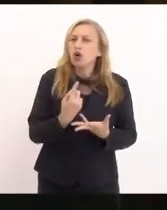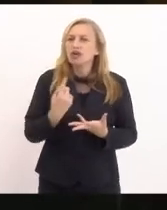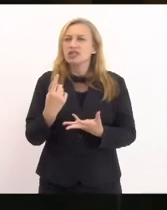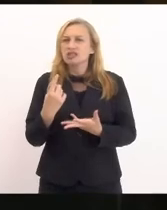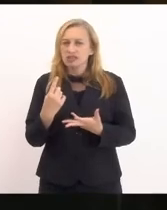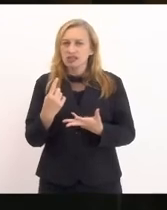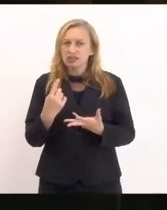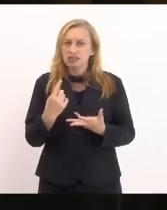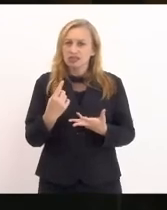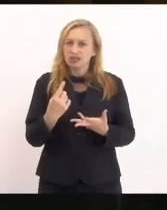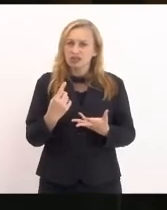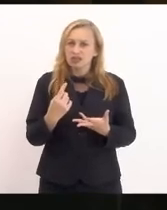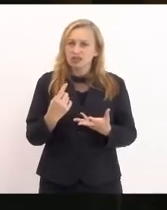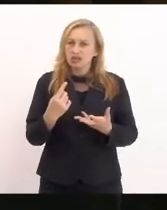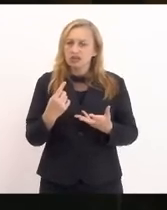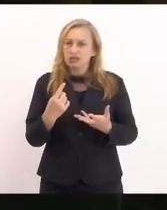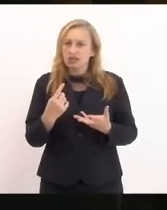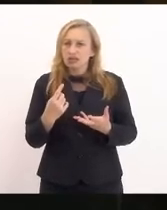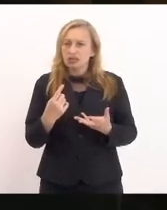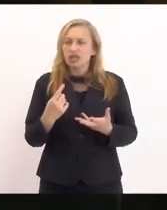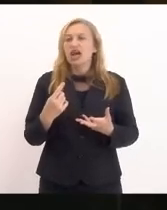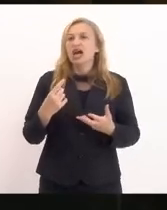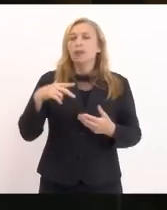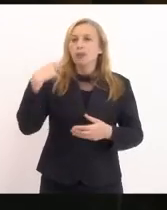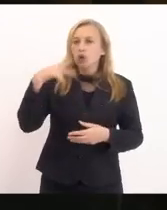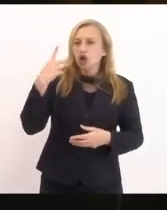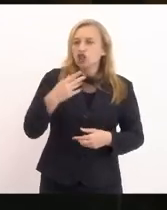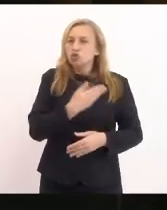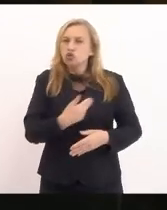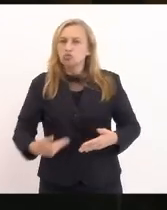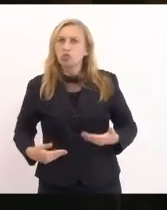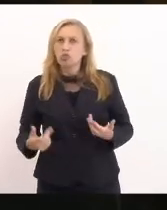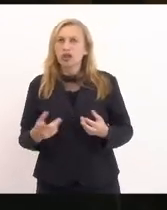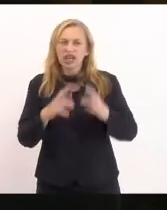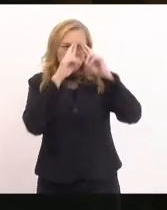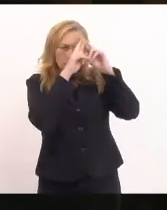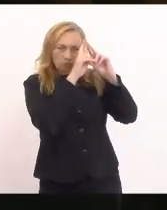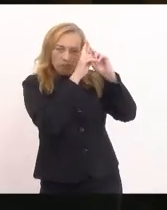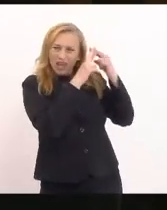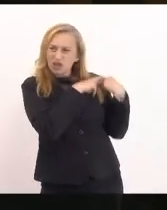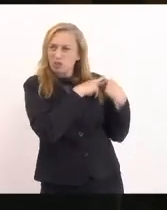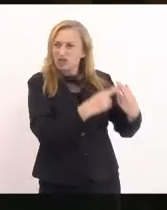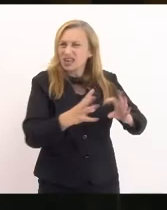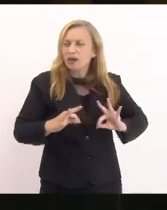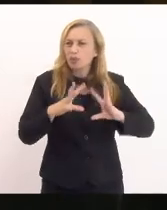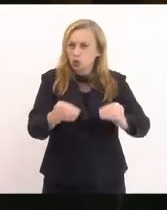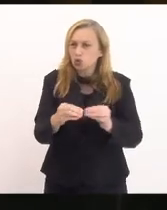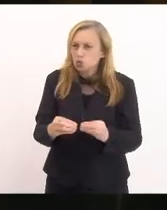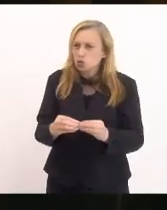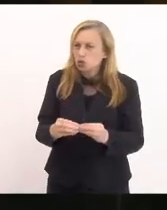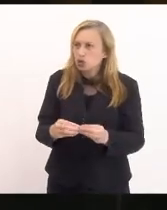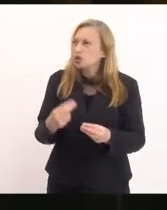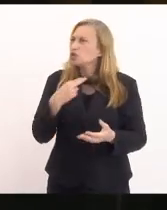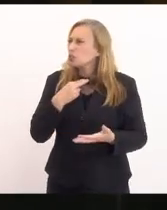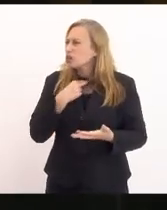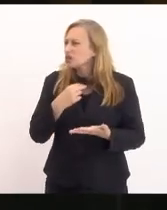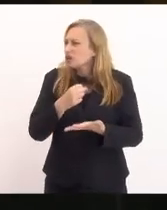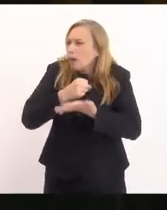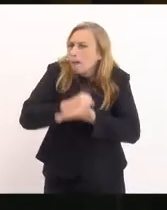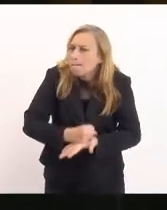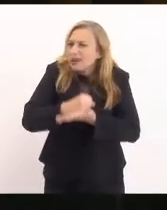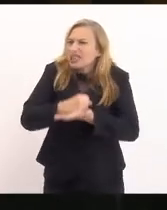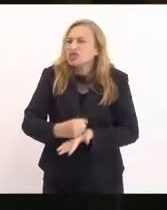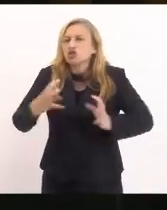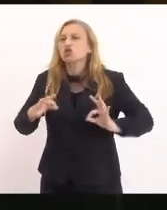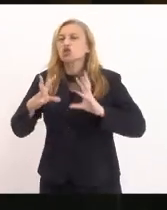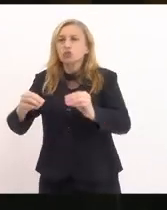públicos, não somos responsáveis por tudo, não podemos viver essa espécie de síndrome de Atlas carregando o mundo nos ombros, não é